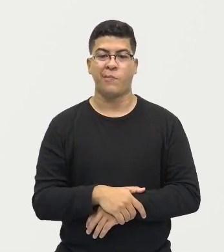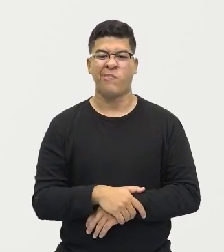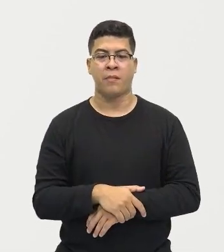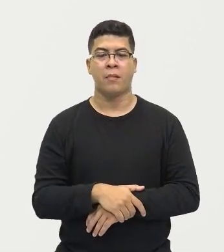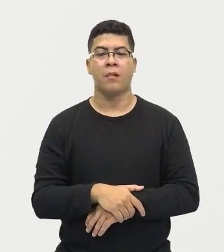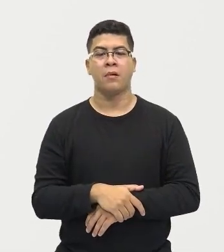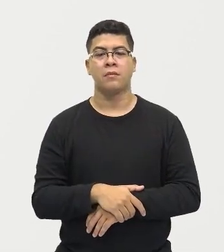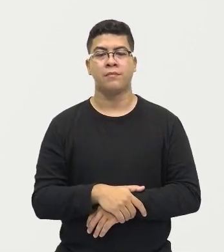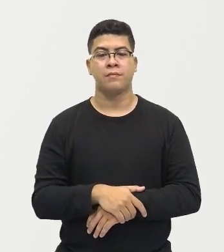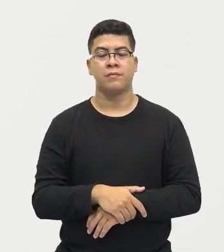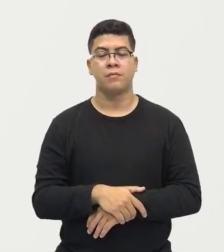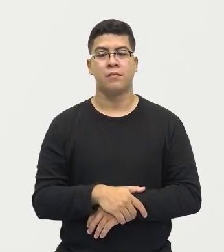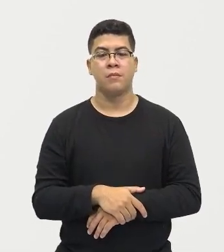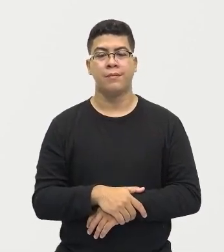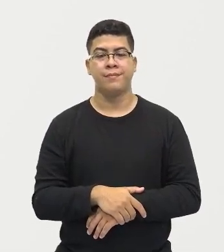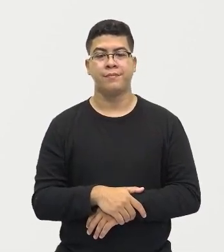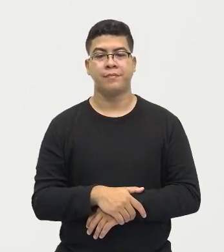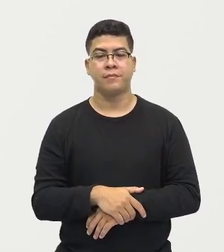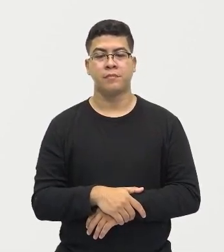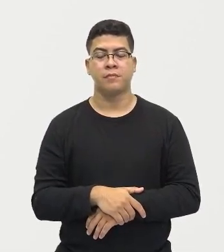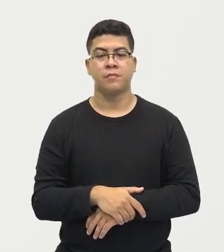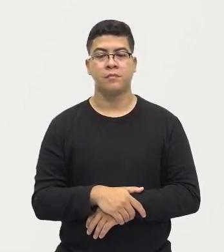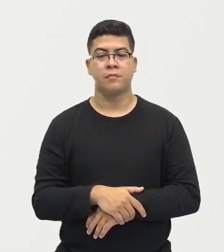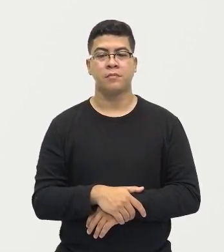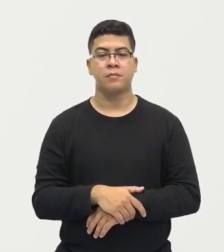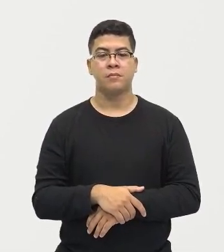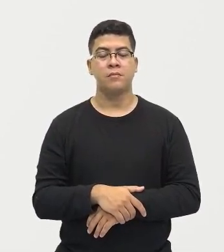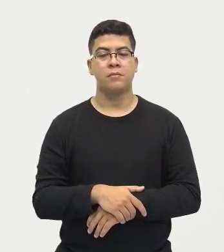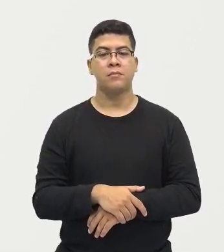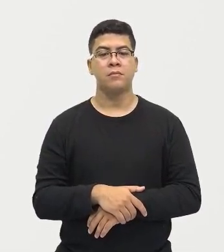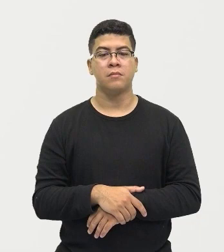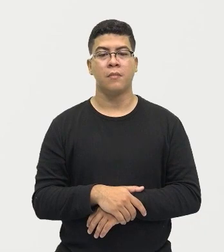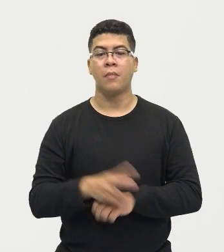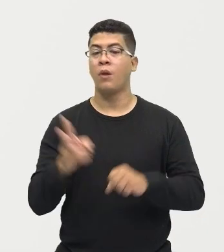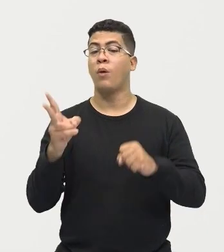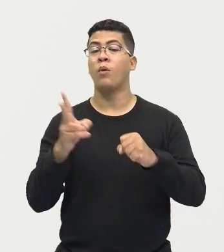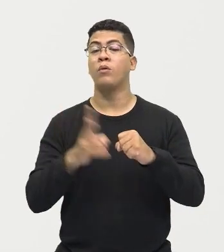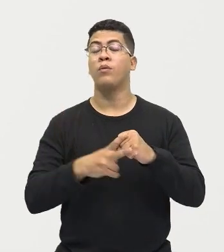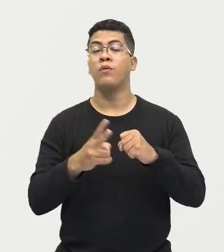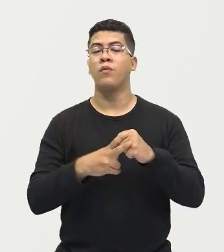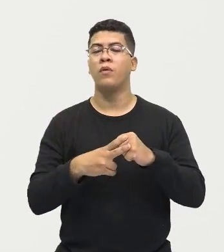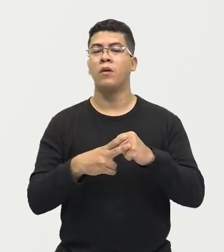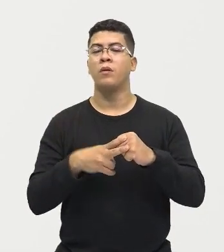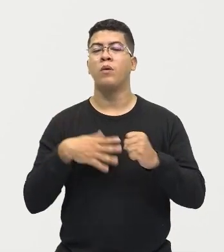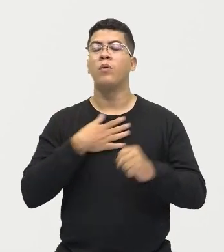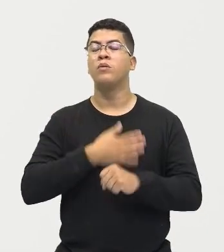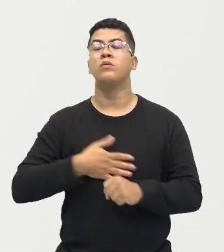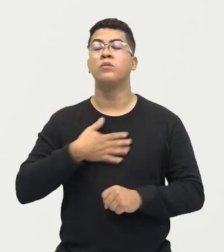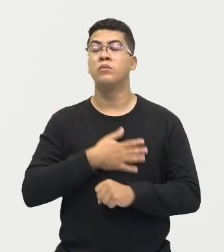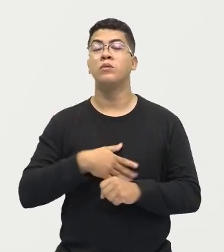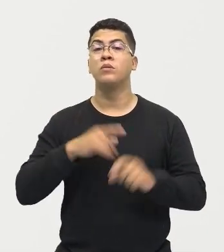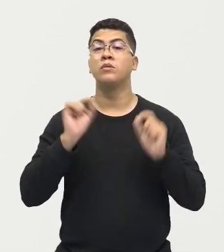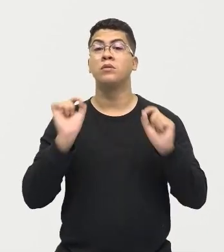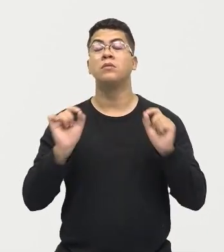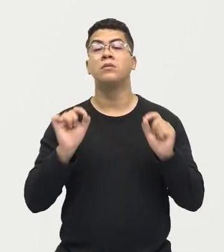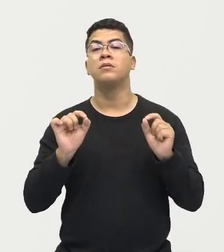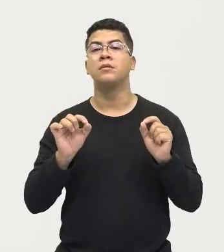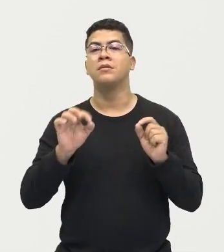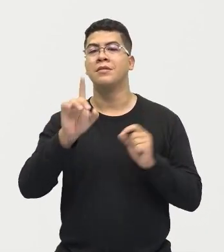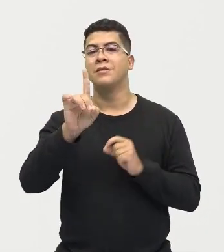verbo transitivo direto. Mas aqui ele pede. A regência do verbo pede. Ó. Quem gosta, gosta de